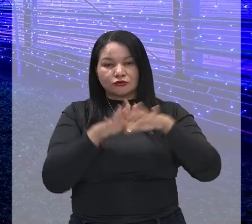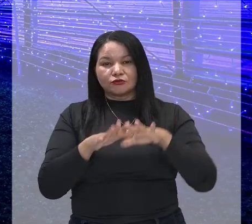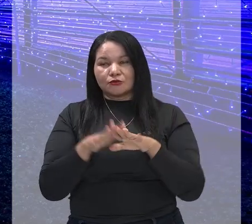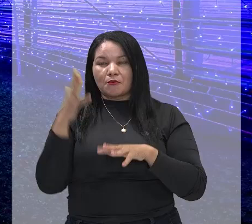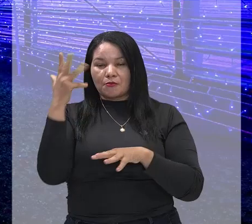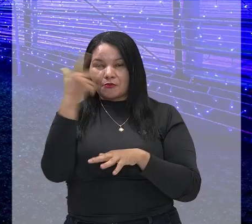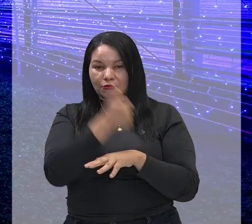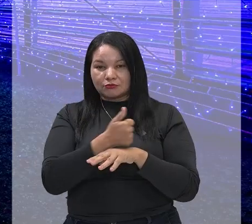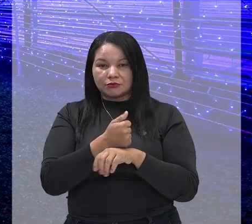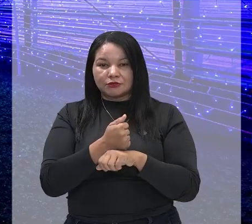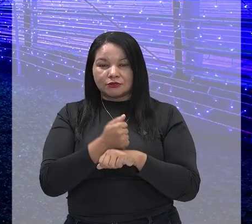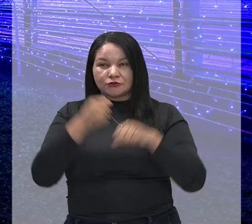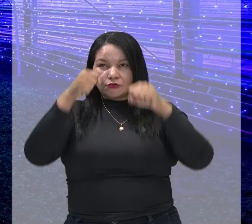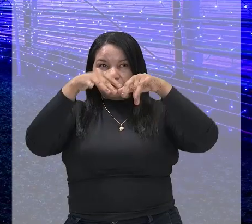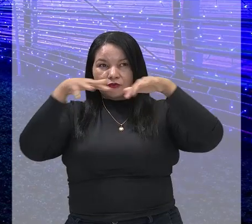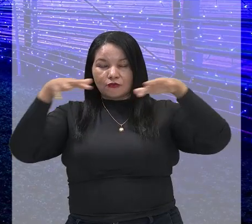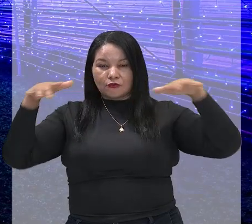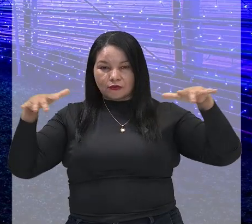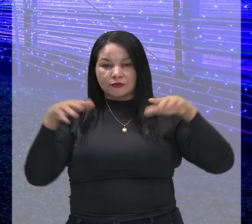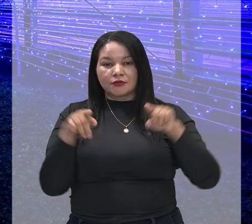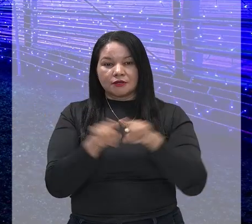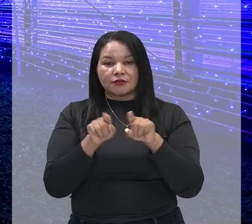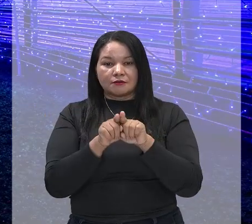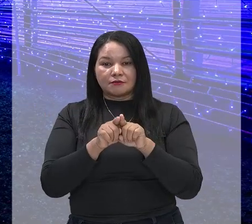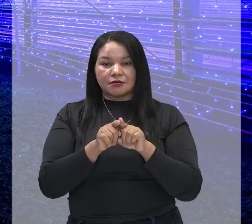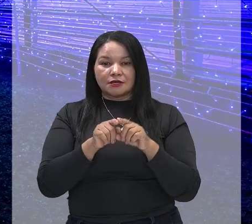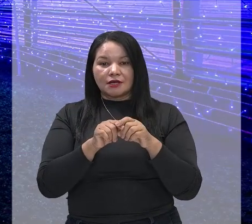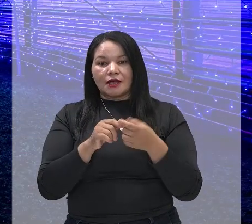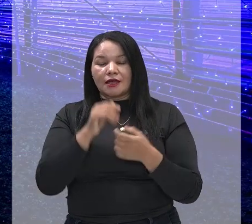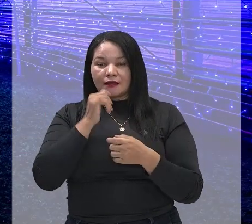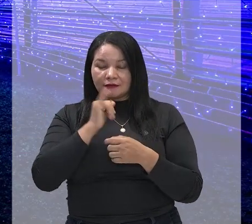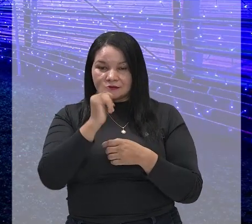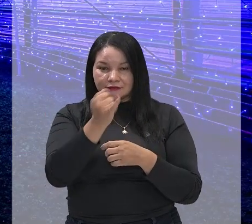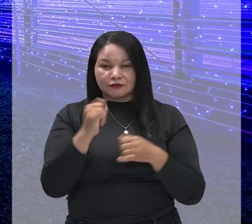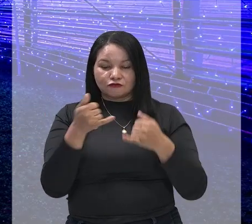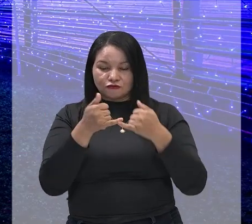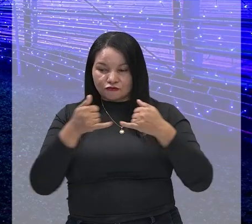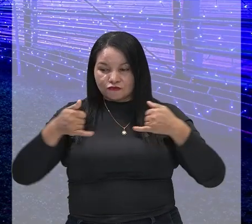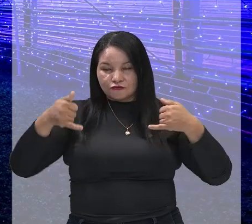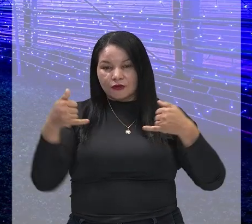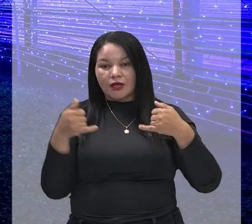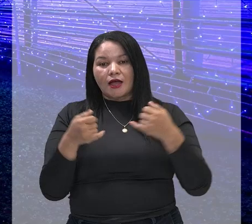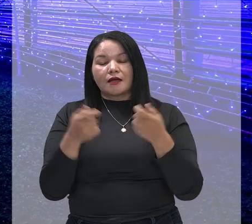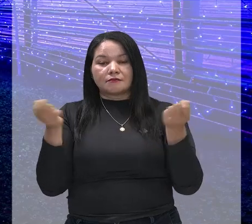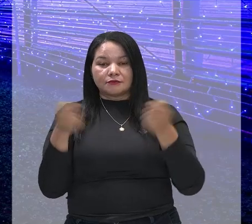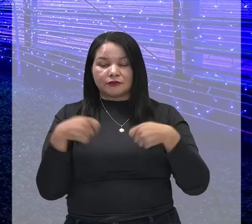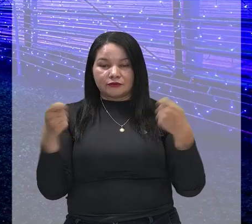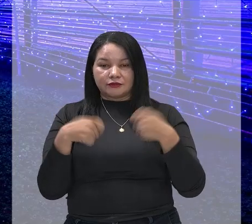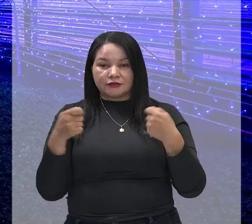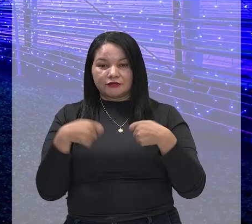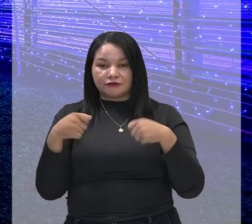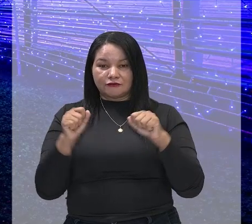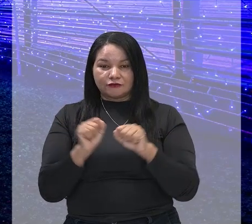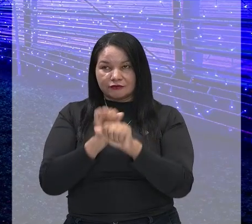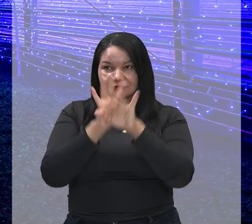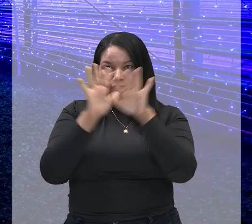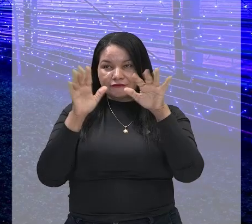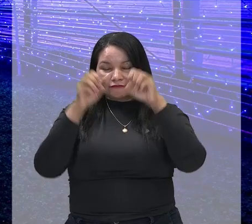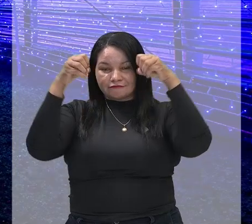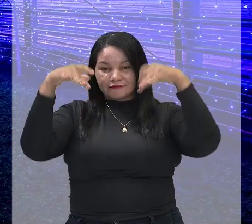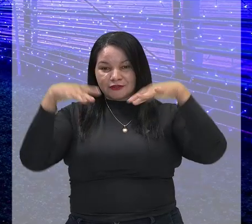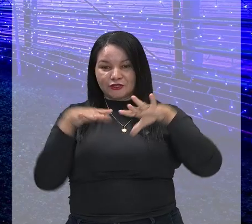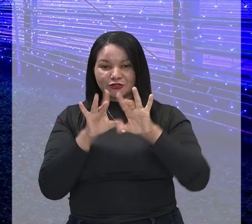são utilizados circuitos elétricos de diferentes tipos para permitir essas iluminações